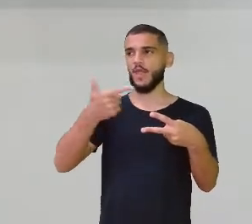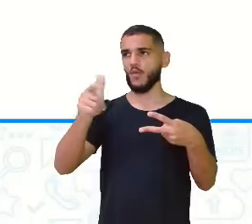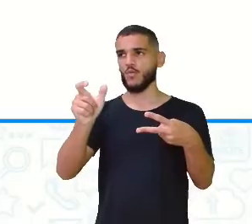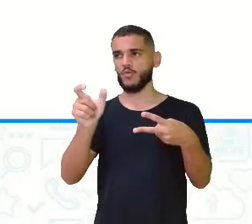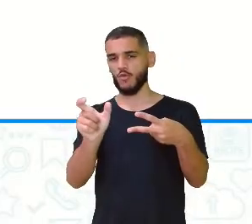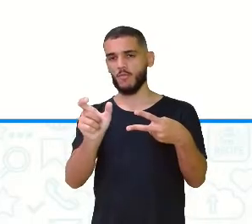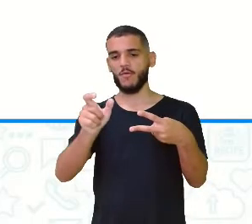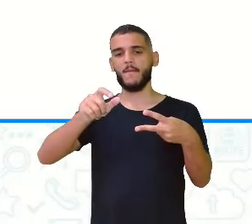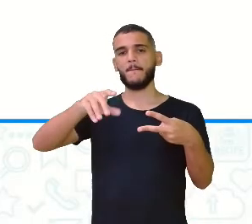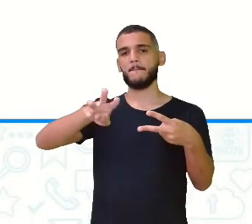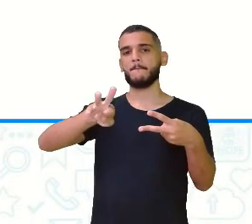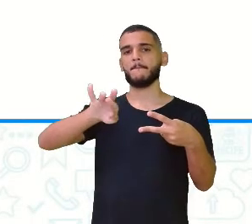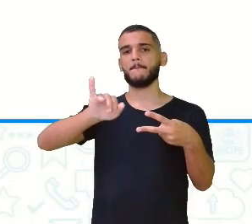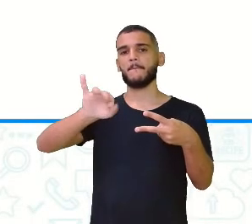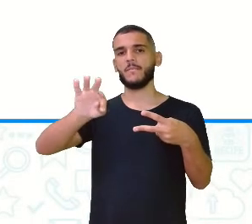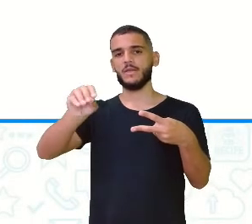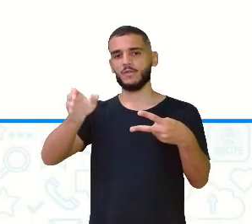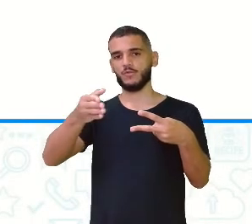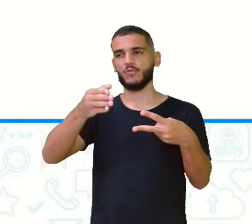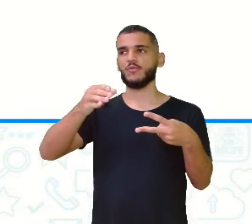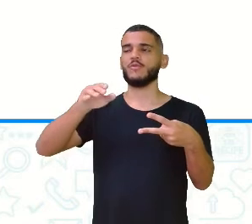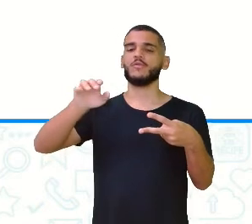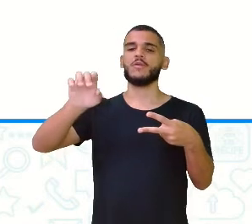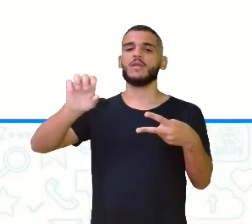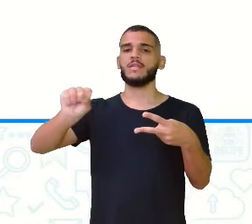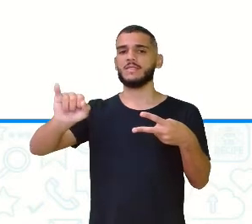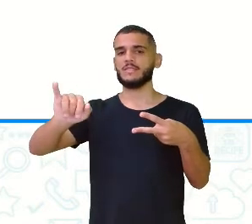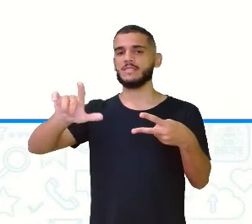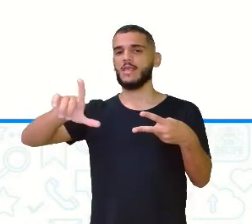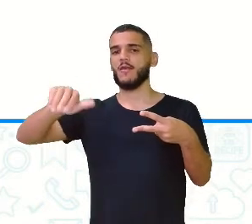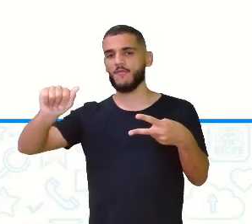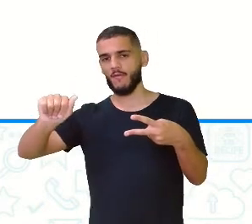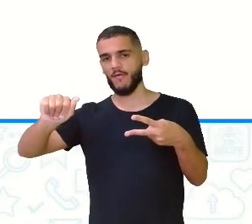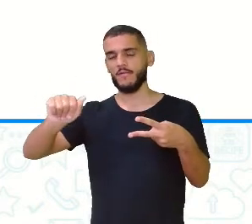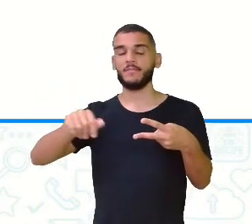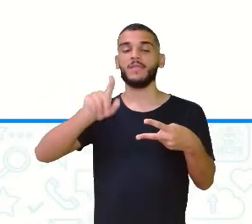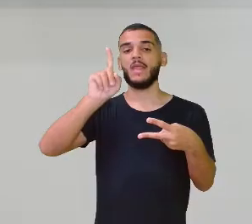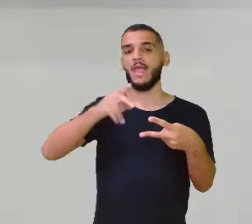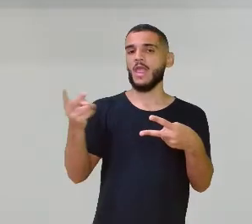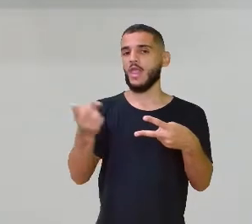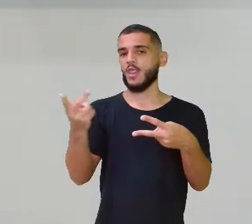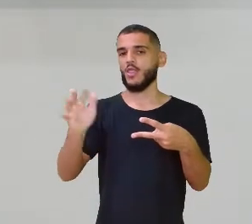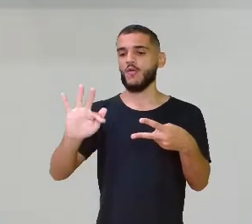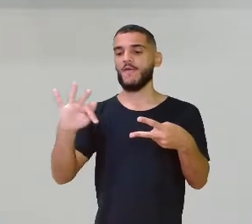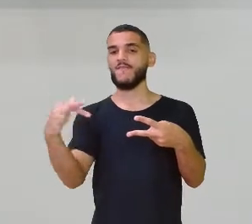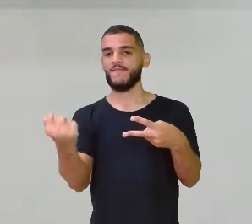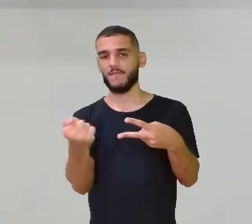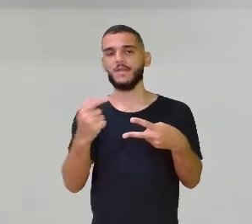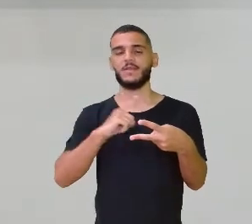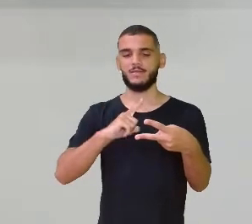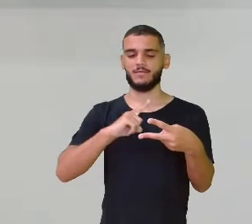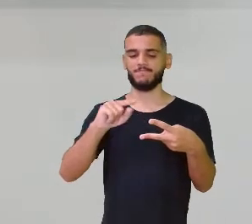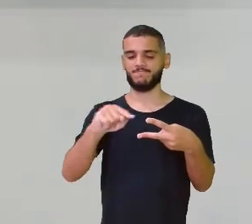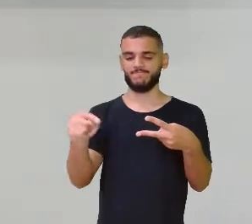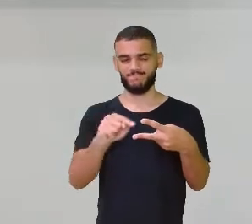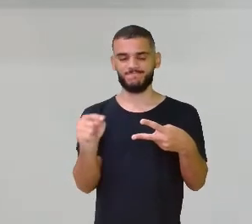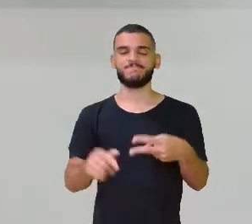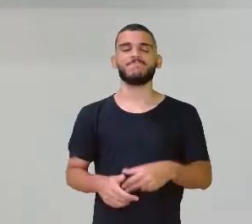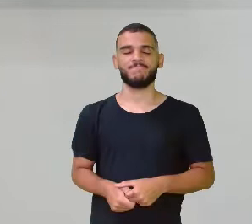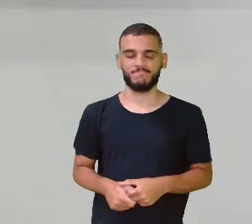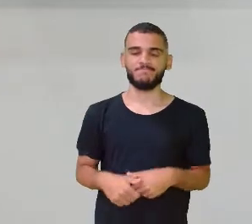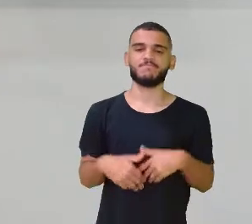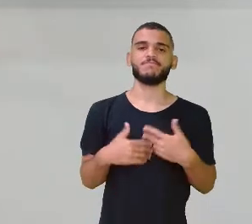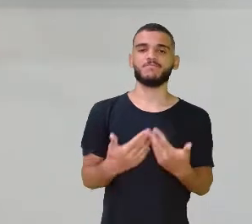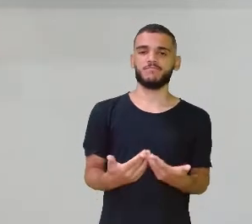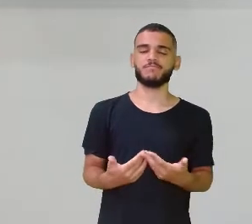é Brito e Silva, que são 2 nomes das 2 famílias que ela vem a fazer parte, ou pode ser